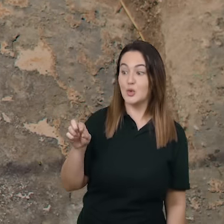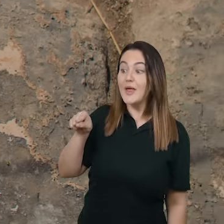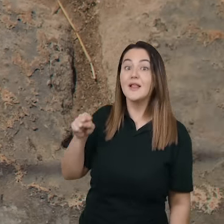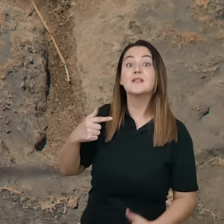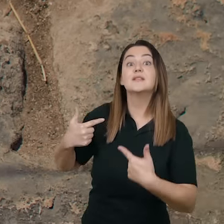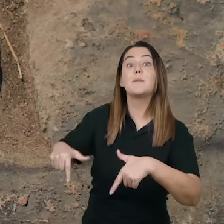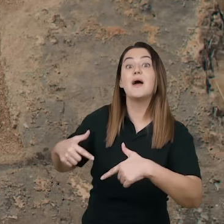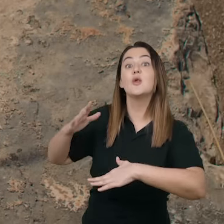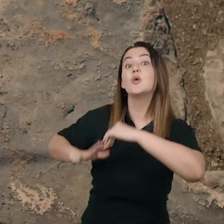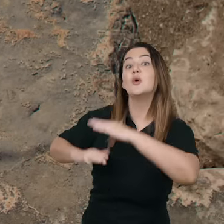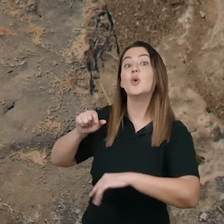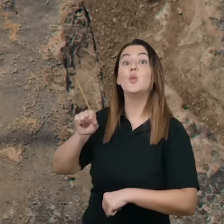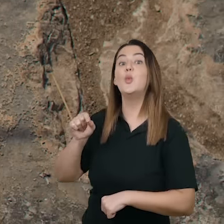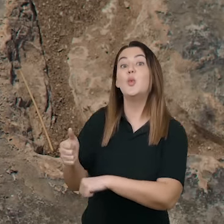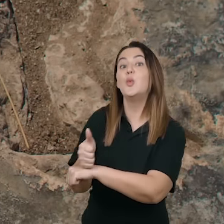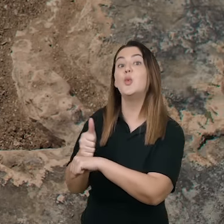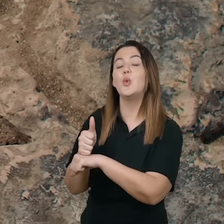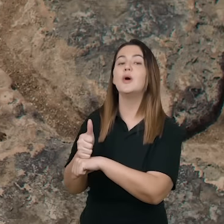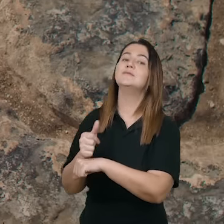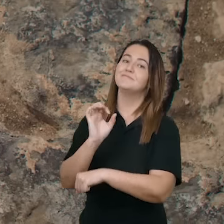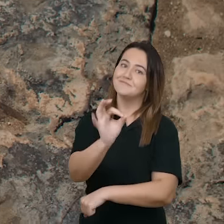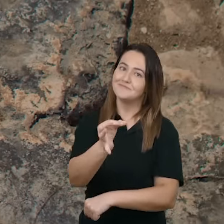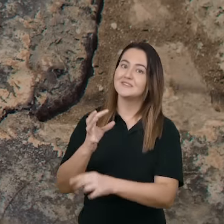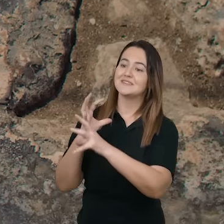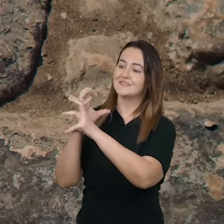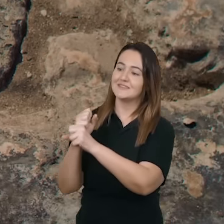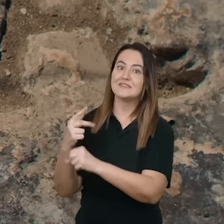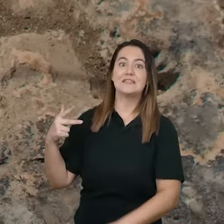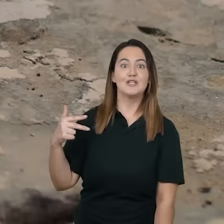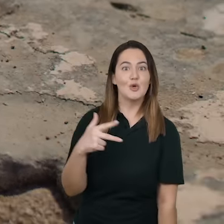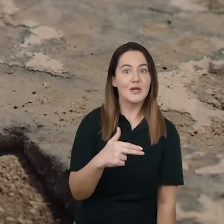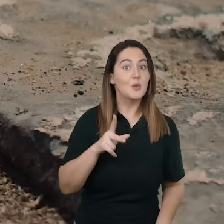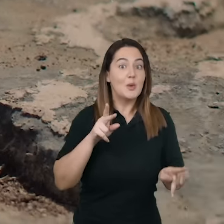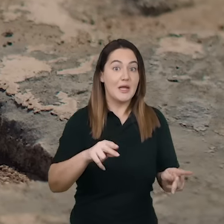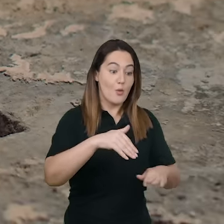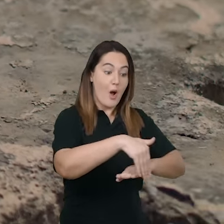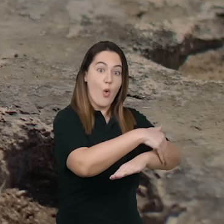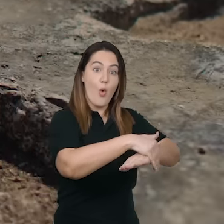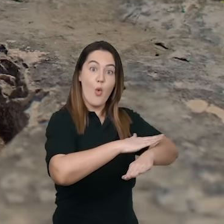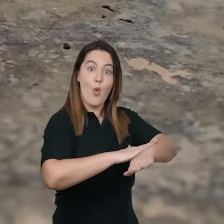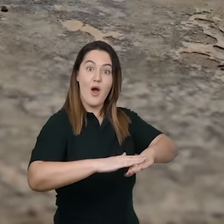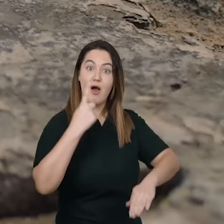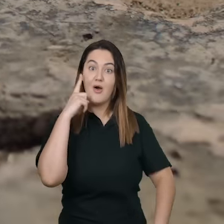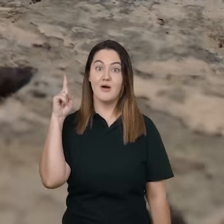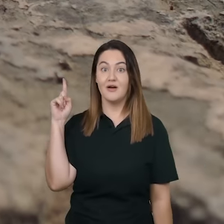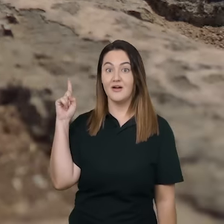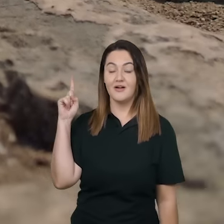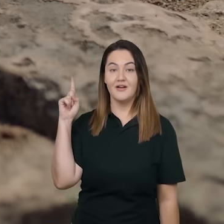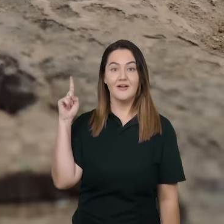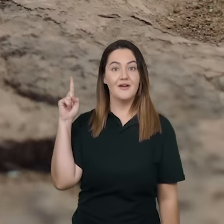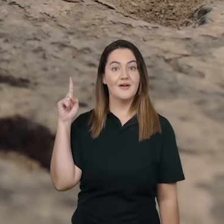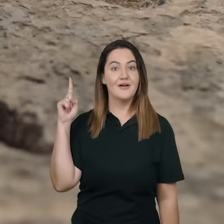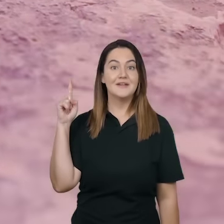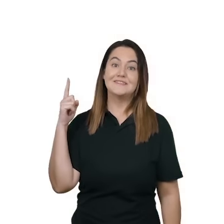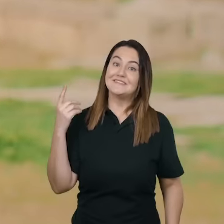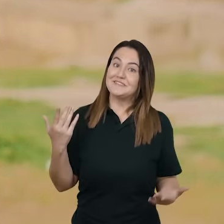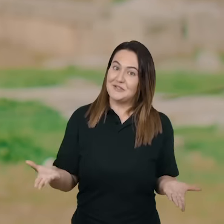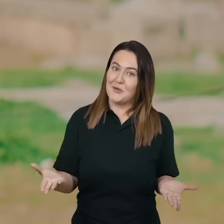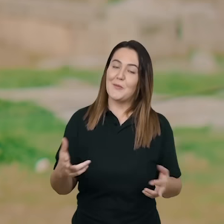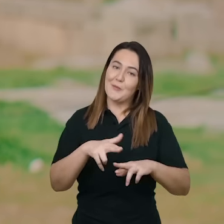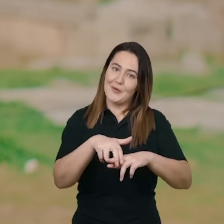cidade de Corinto, que fazia parte da época de Paulo, que estava na cidade onde Paulo pregou. Ou seja, do ponto de